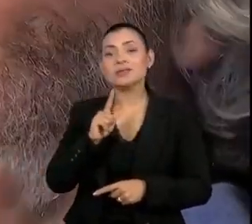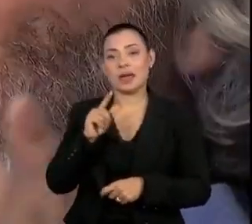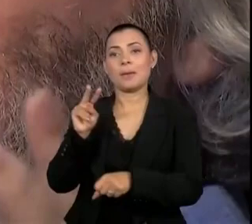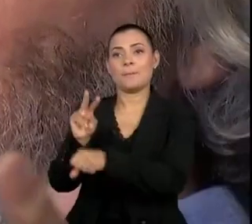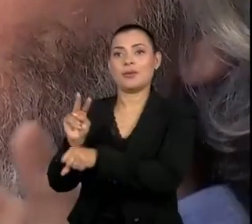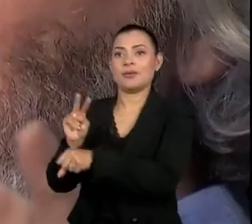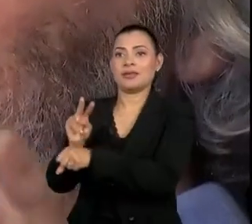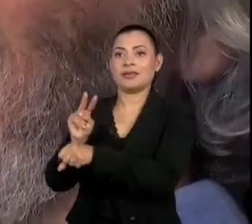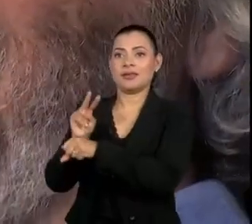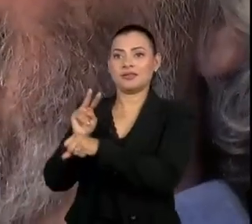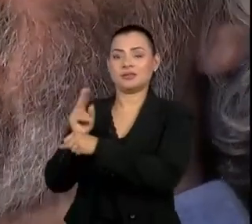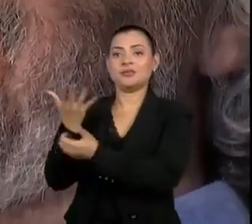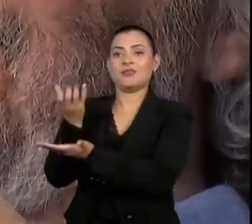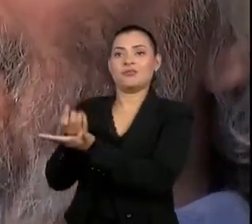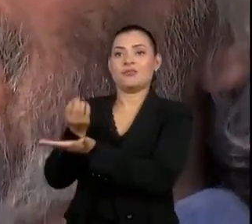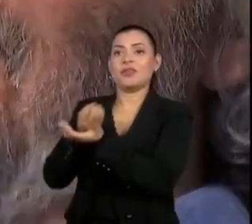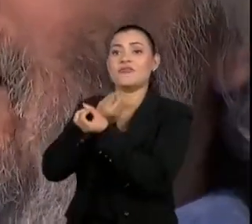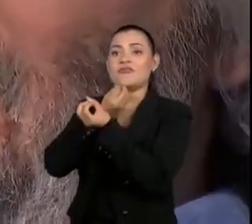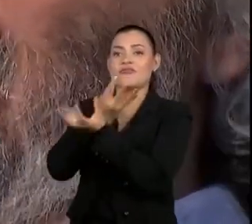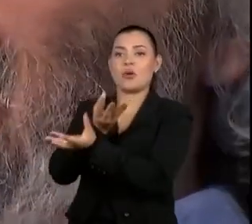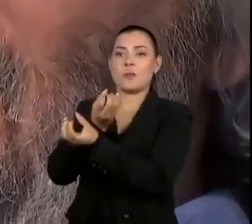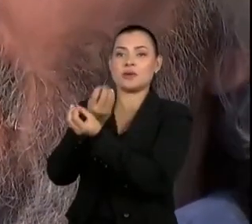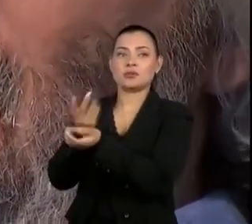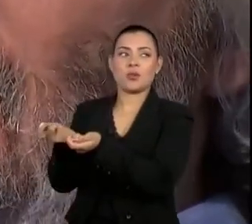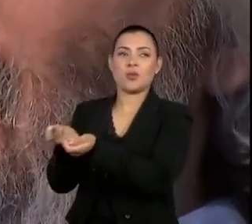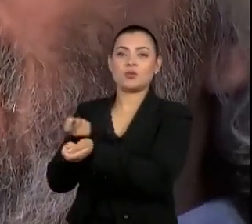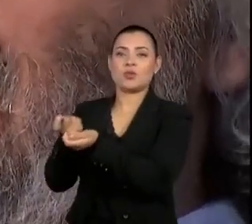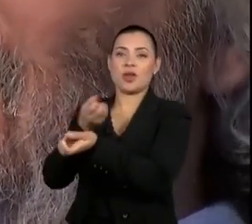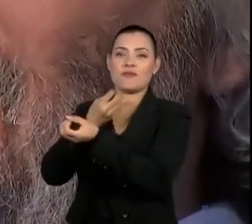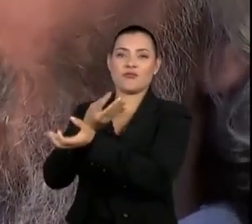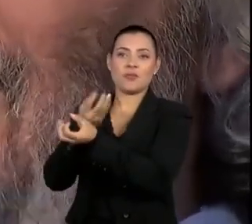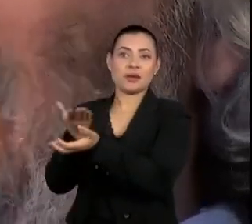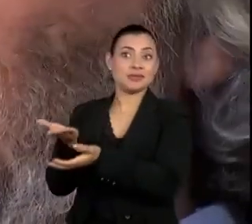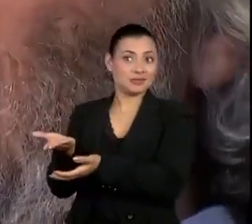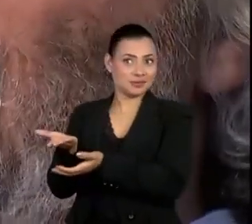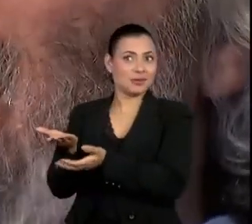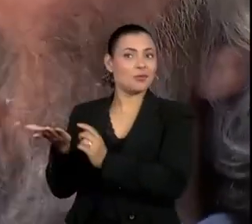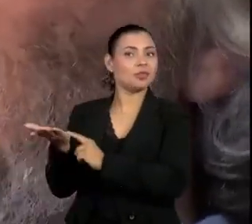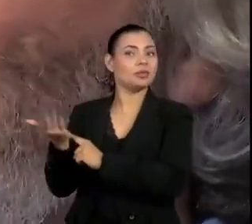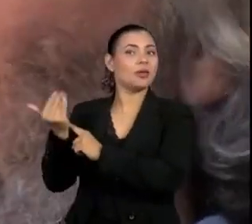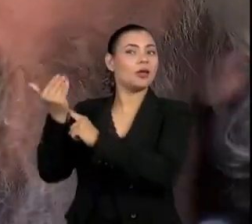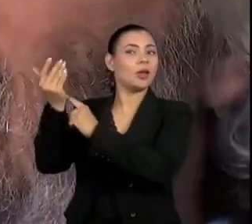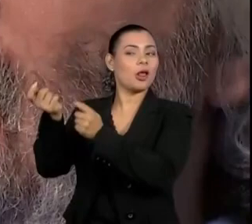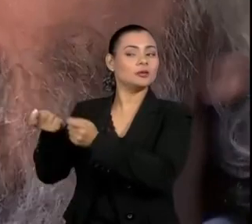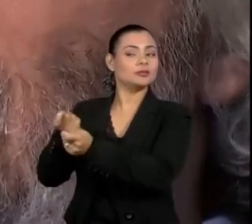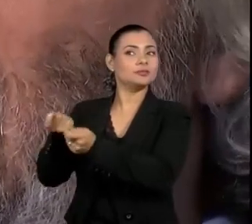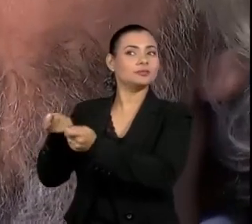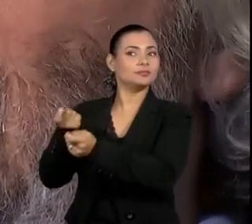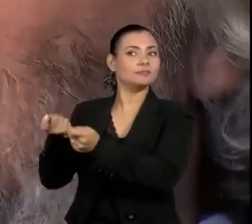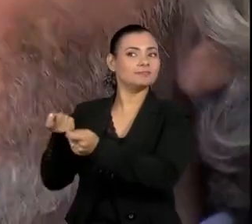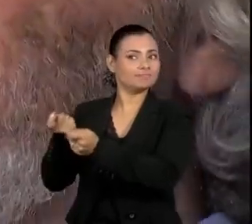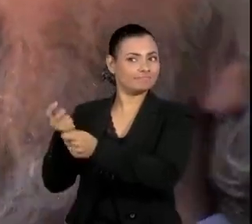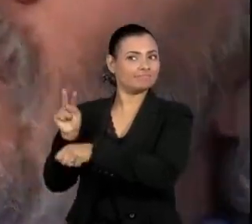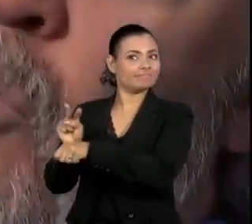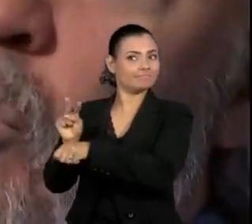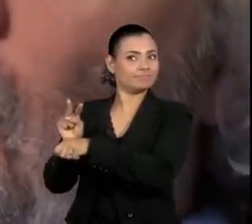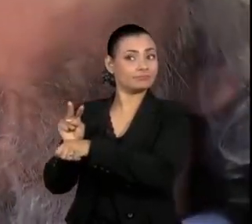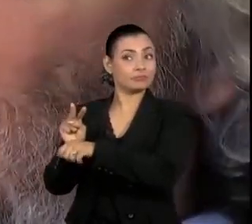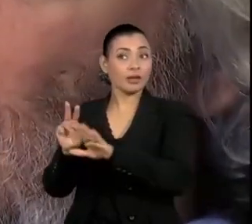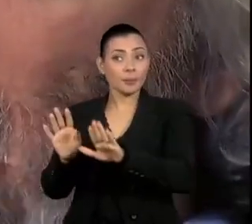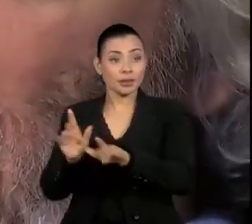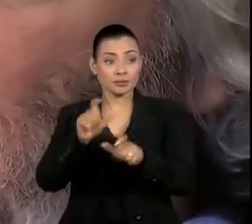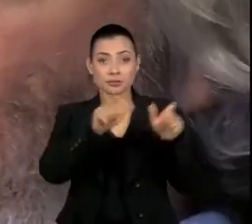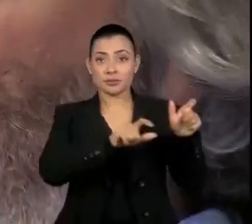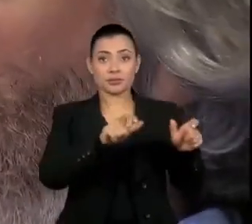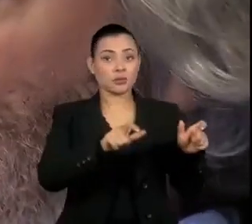vai ter dinheiro para manter essa informação, que é uma informação tecnologicamente muito difícil de ser mantida. É.